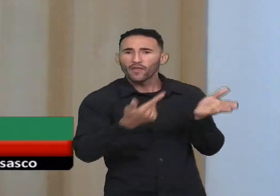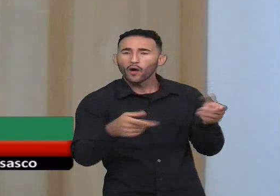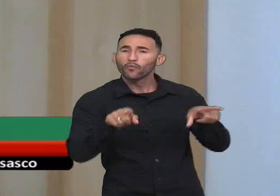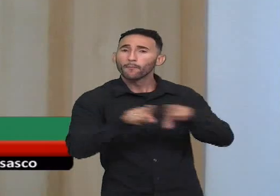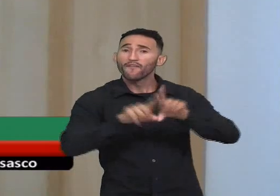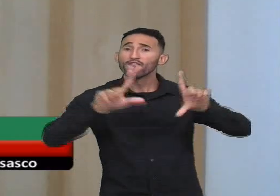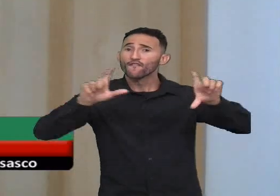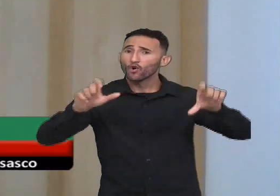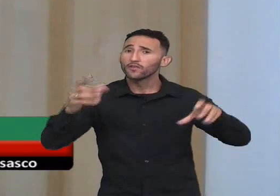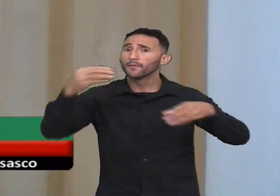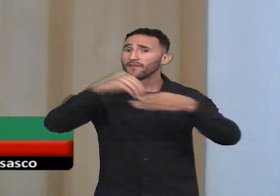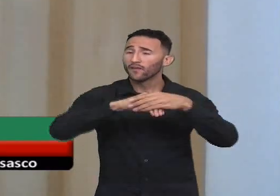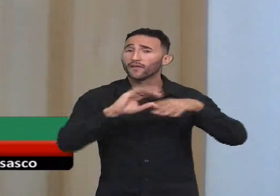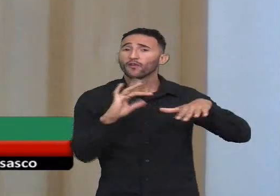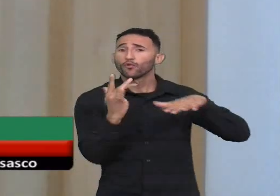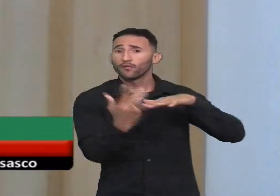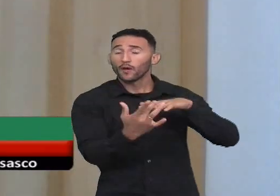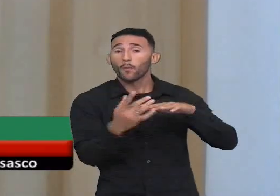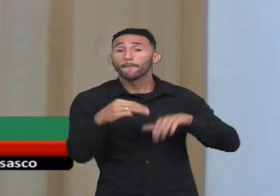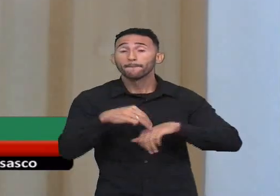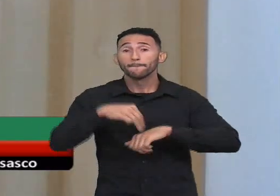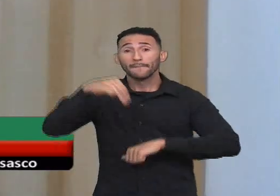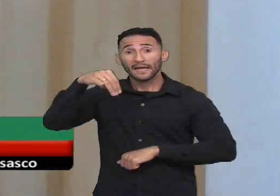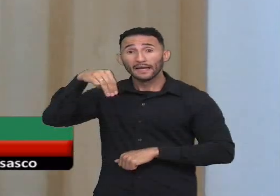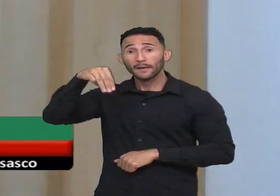redes sociais. O mestre Guina,